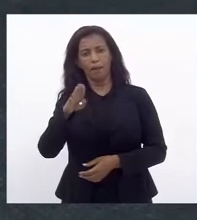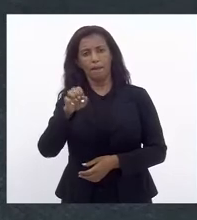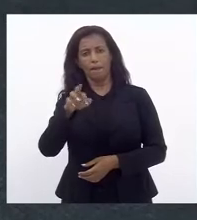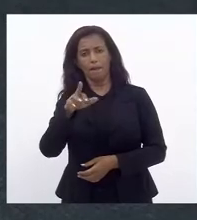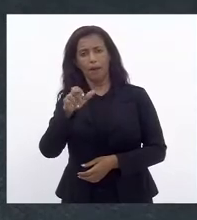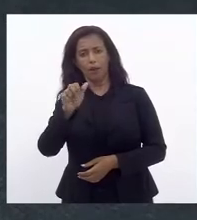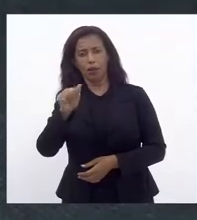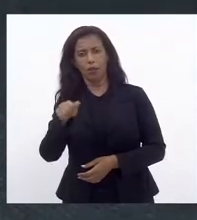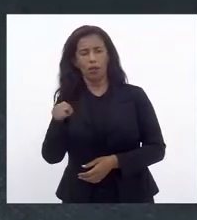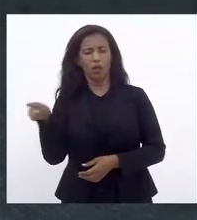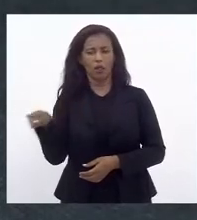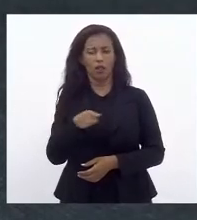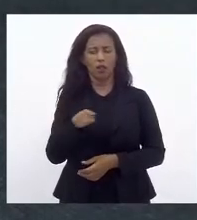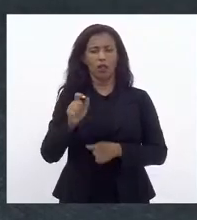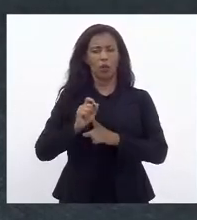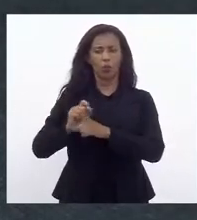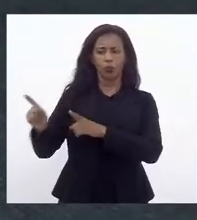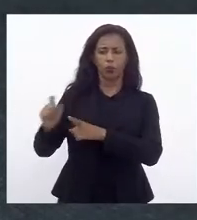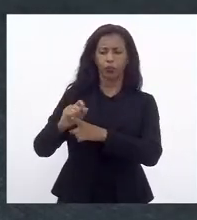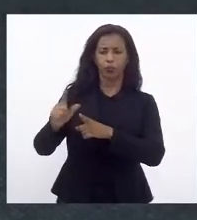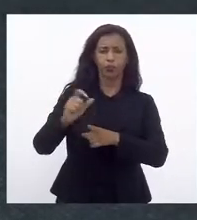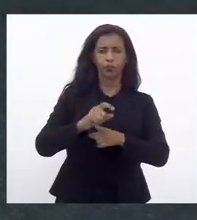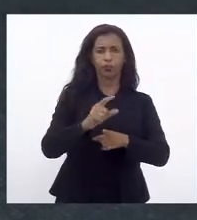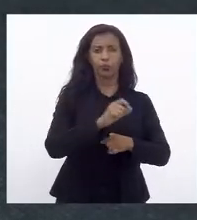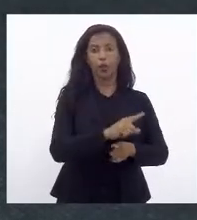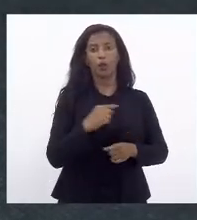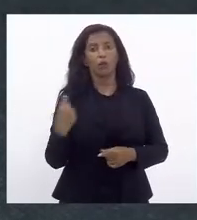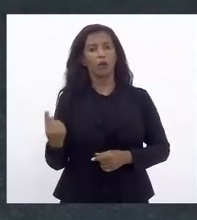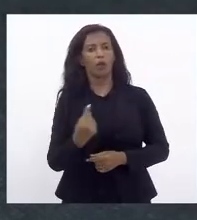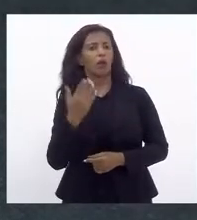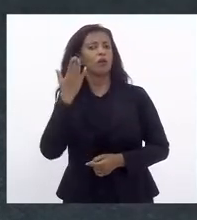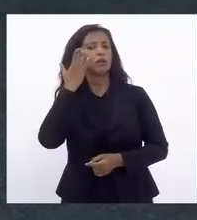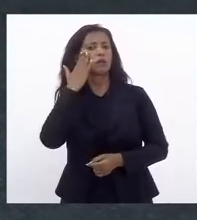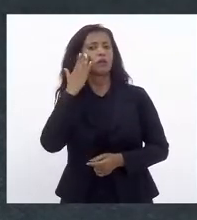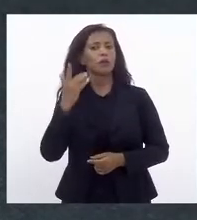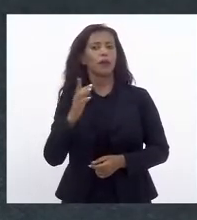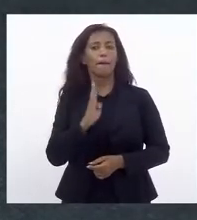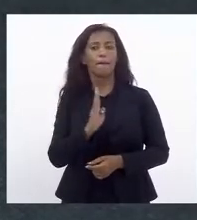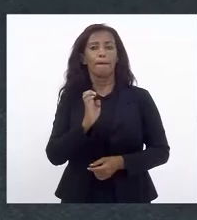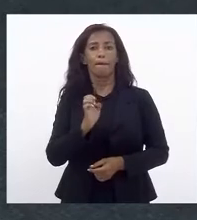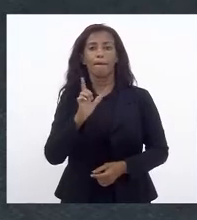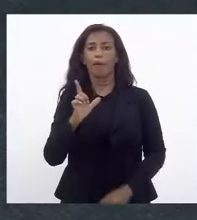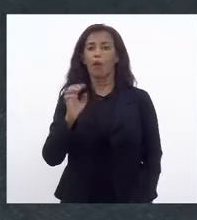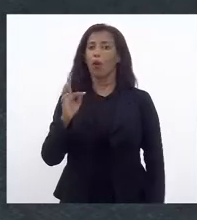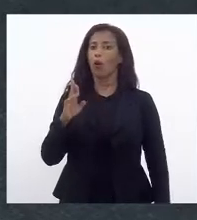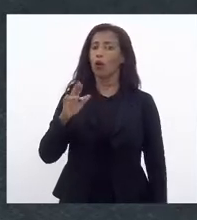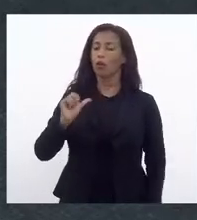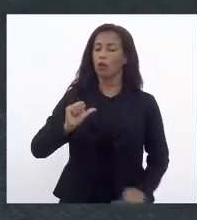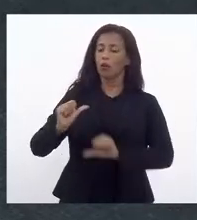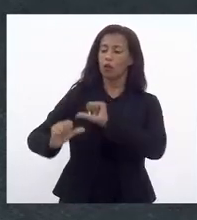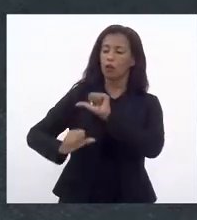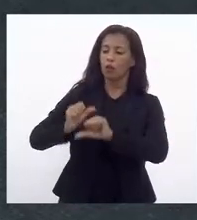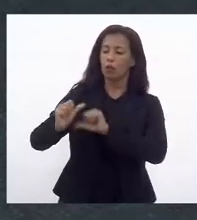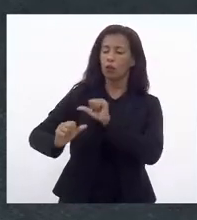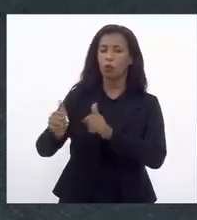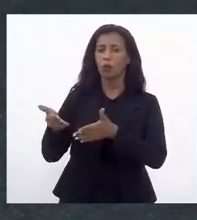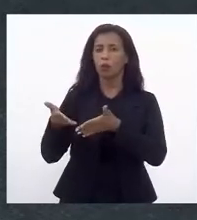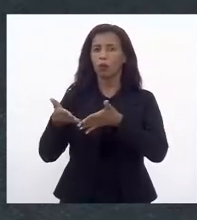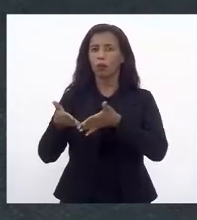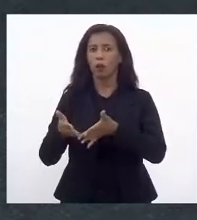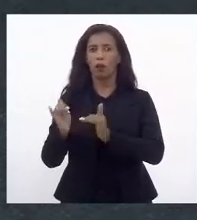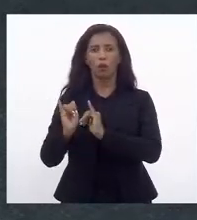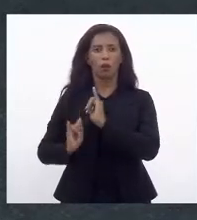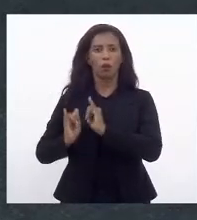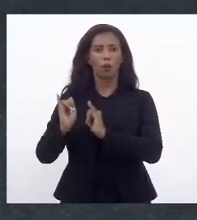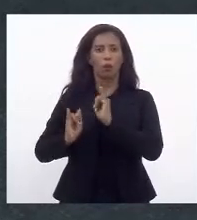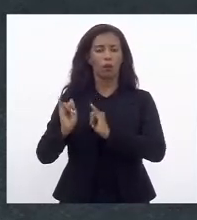eram passíveis de exclusão, mas nós sabemos também que o senhor Beltrame transformou isso na